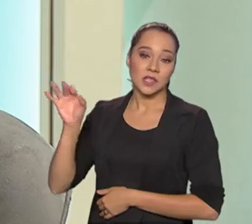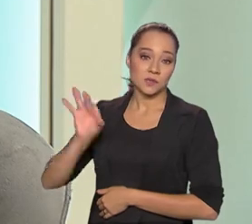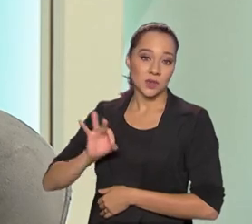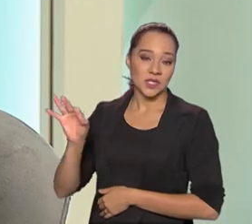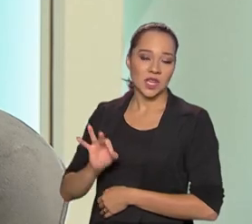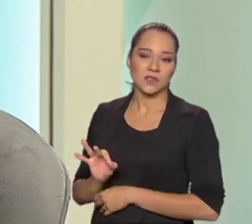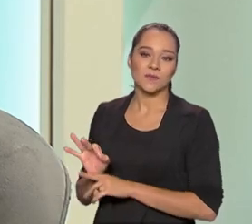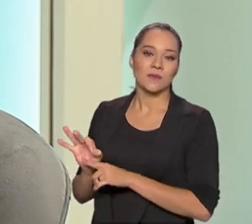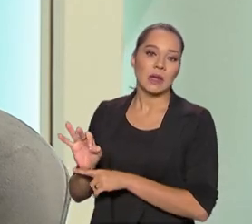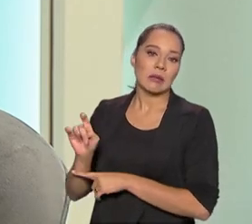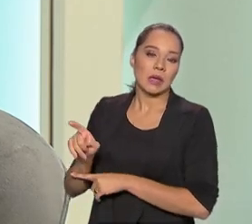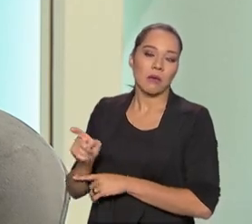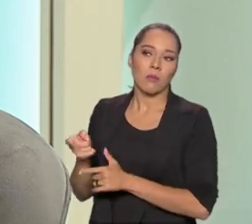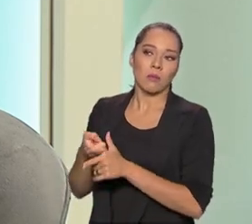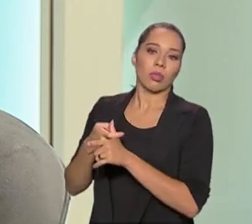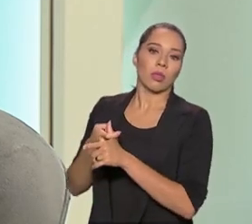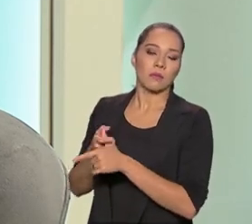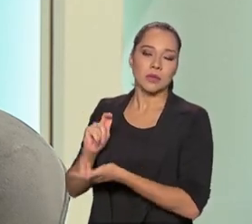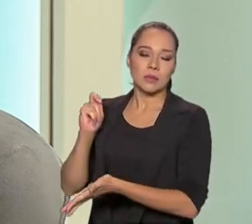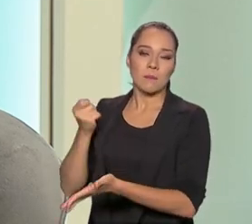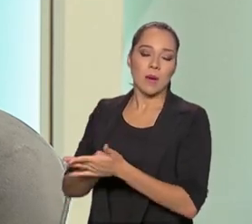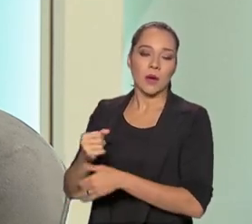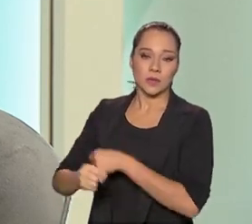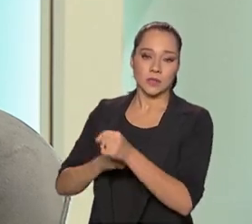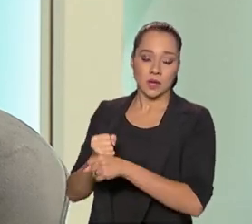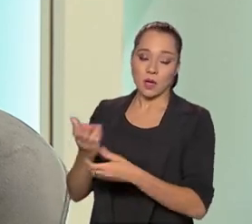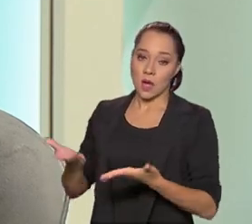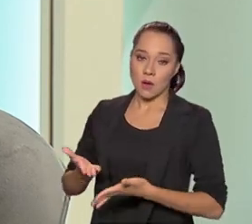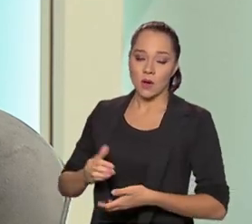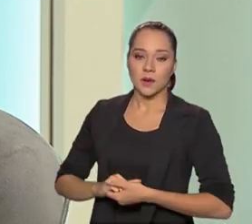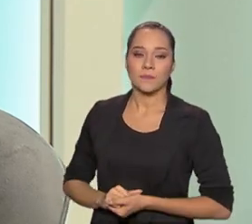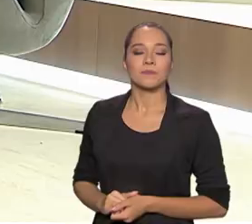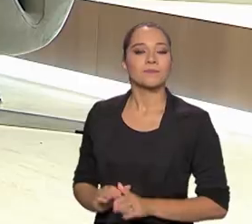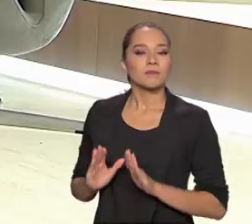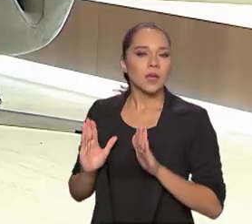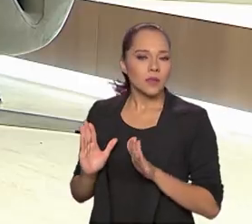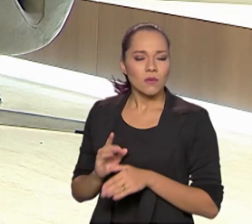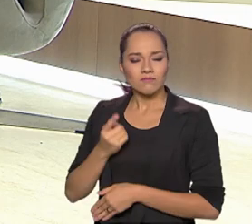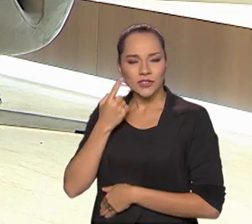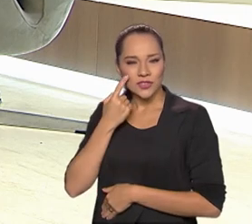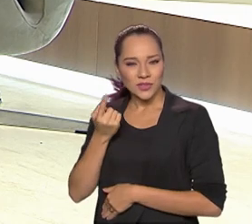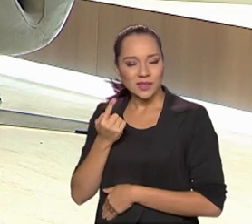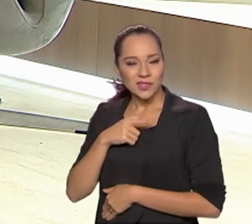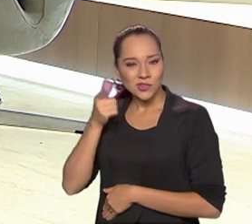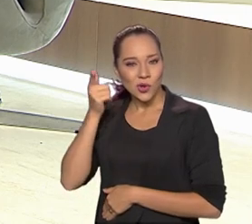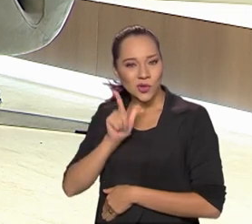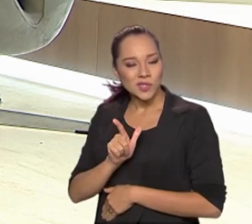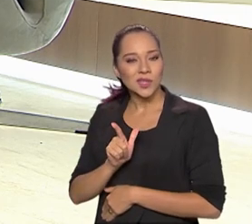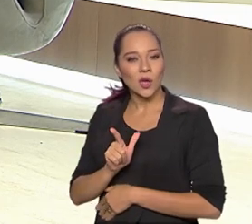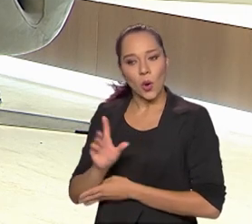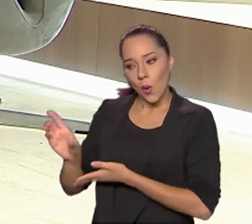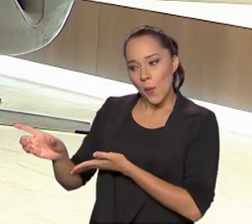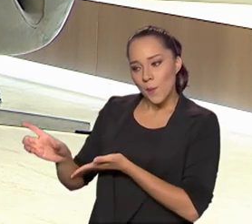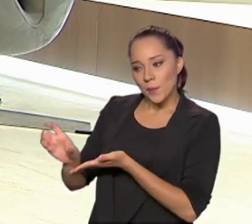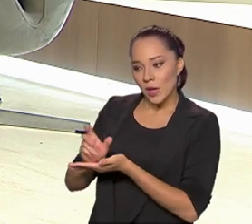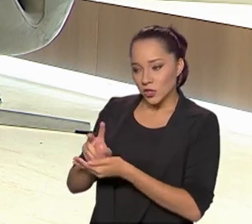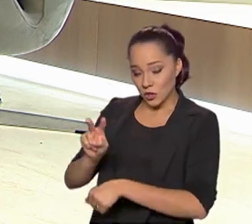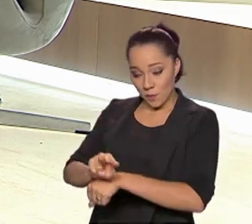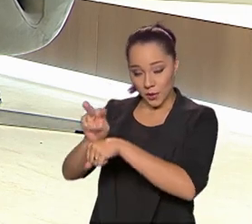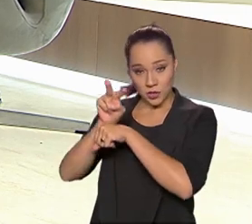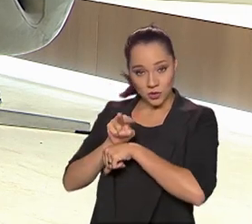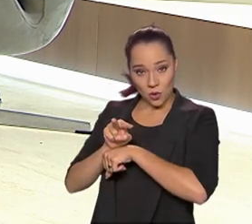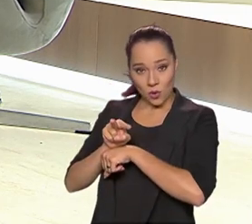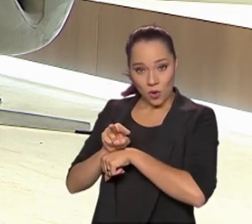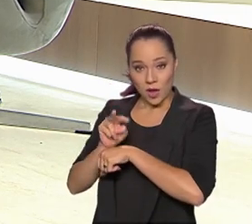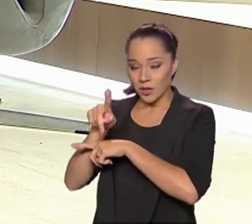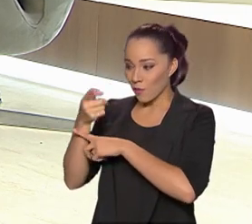que ficaram para serem pagos este ano. Então, considerando que nós conseguimos receber de volta em torno